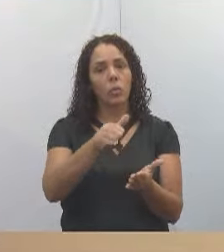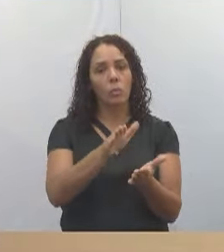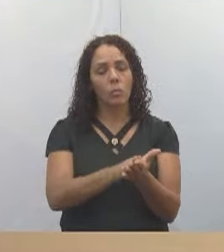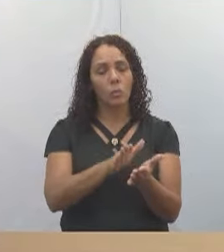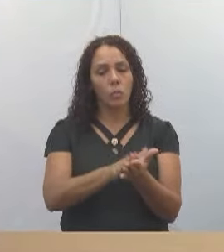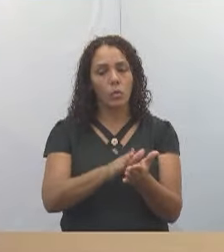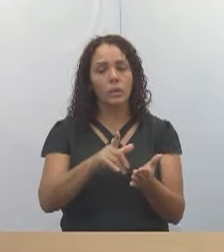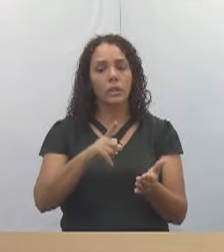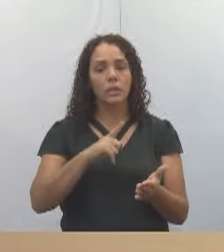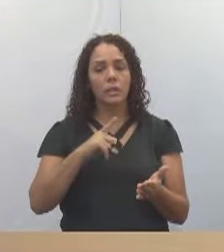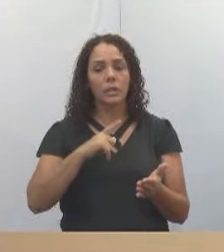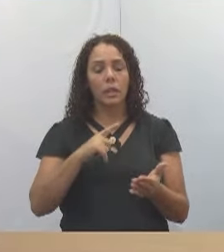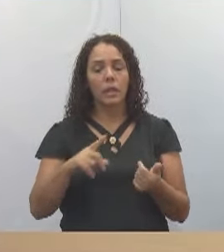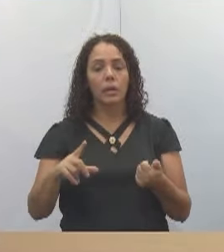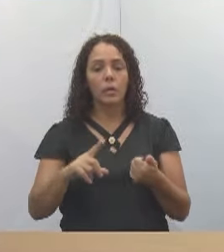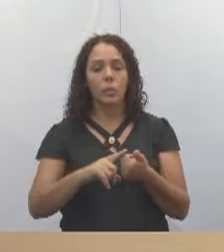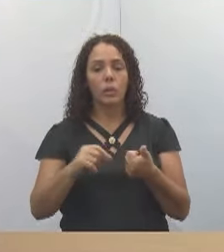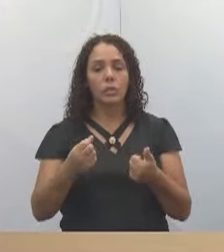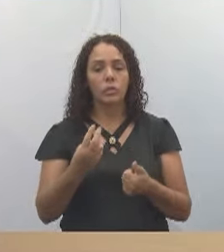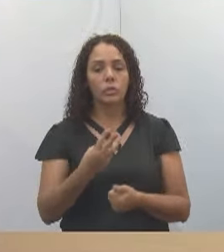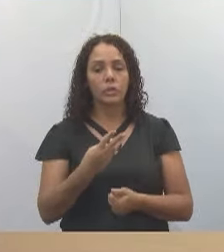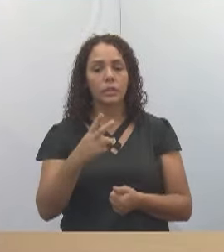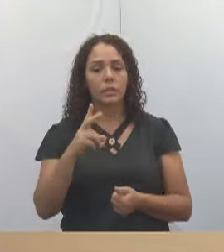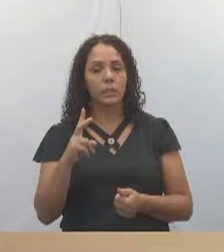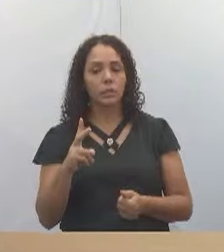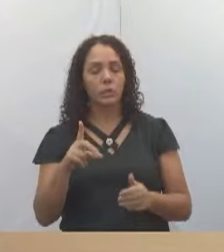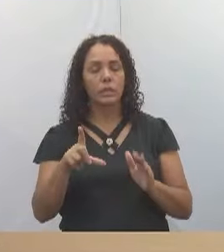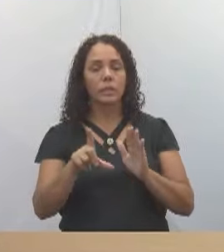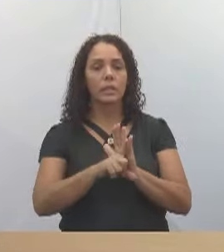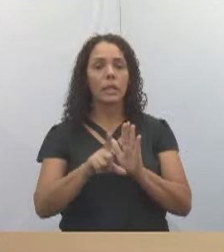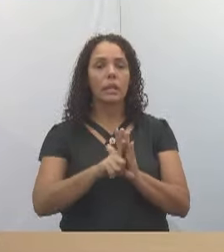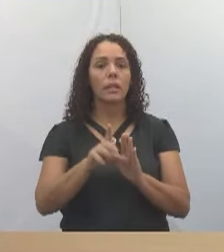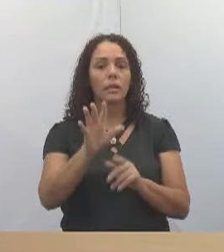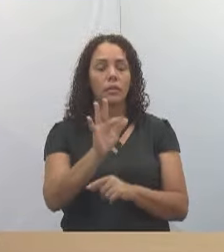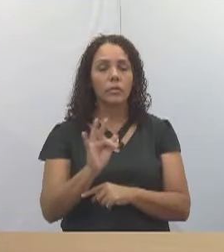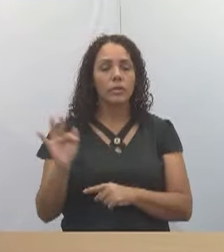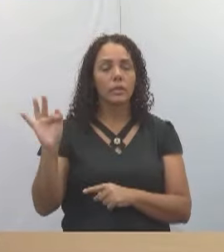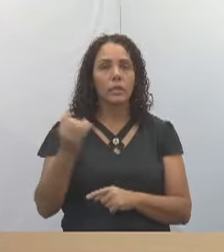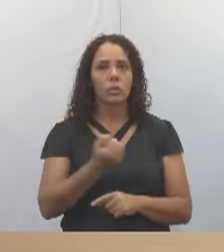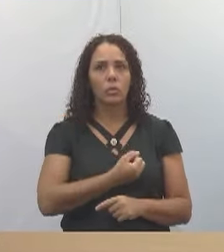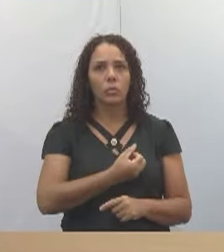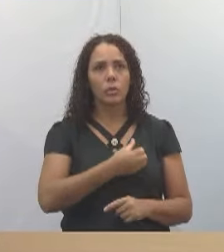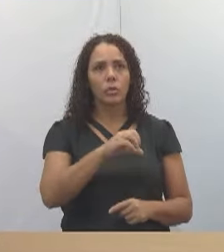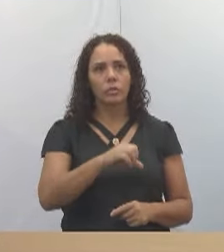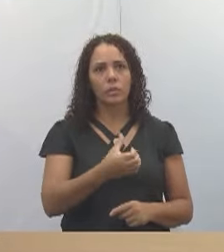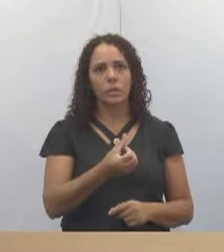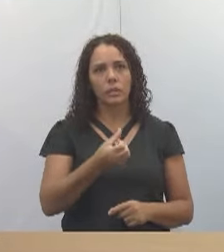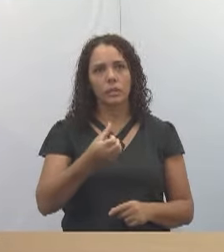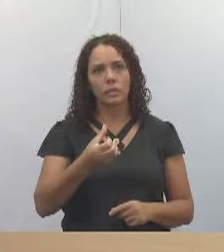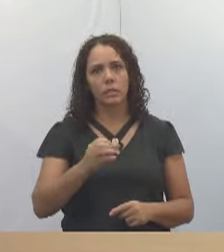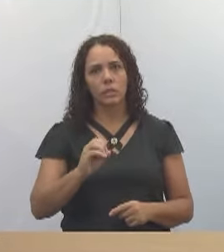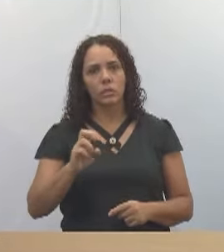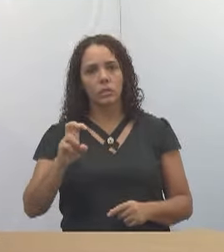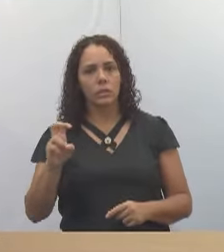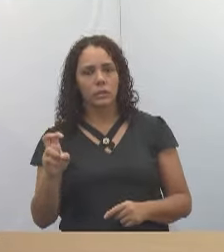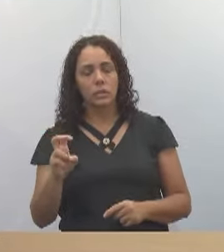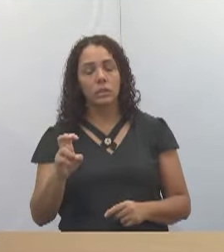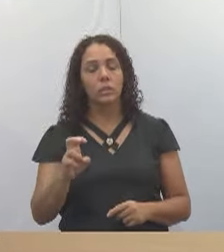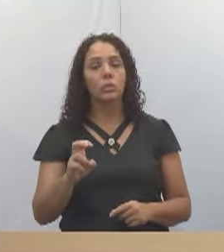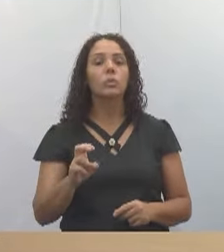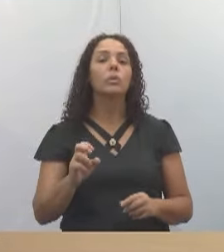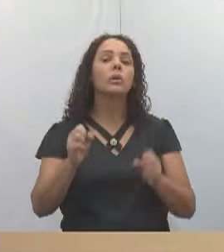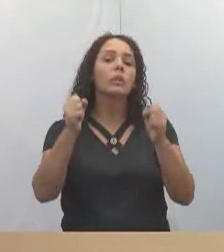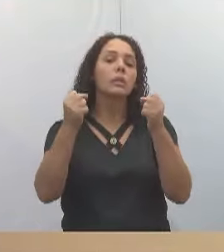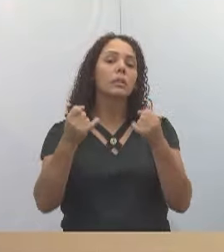artigo 32 da Lei Federal número 9.605, de 12 de fevereiro de 1998, que